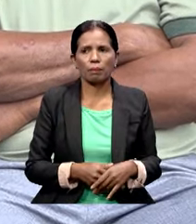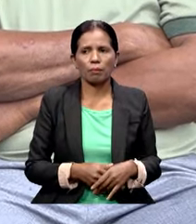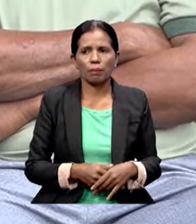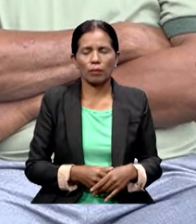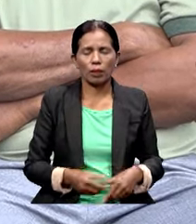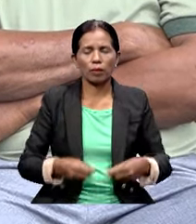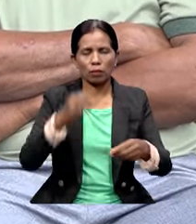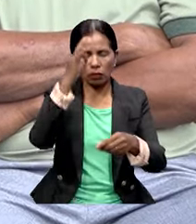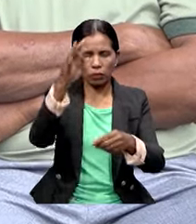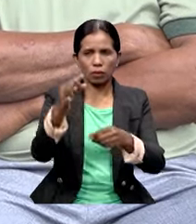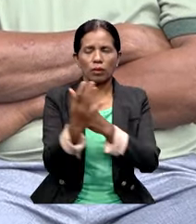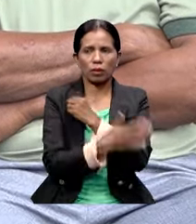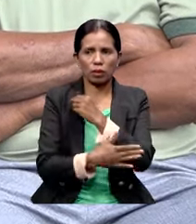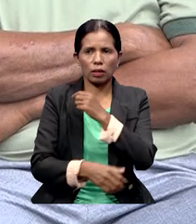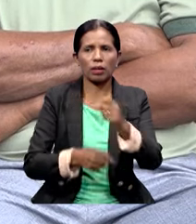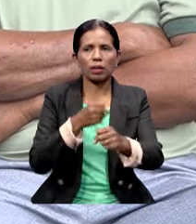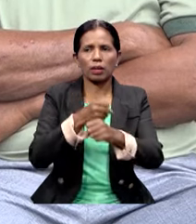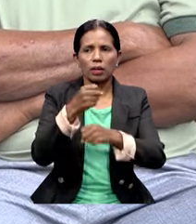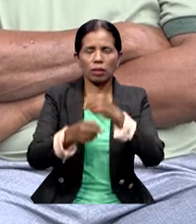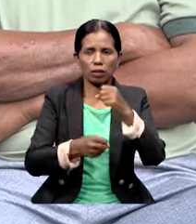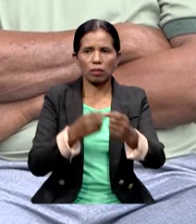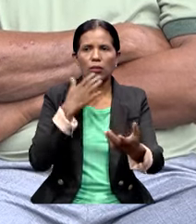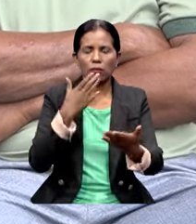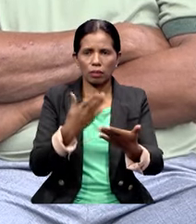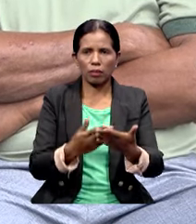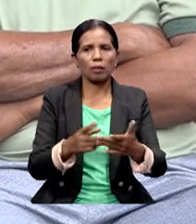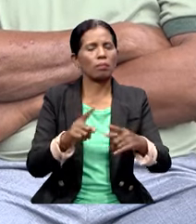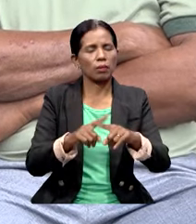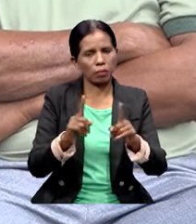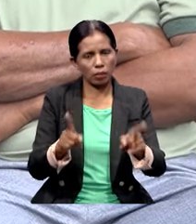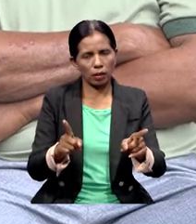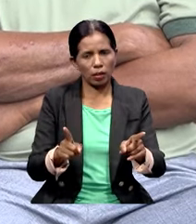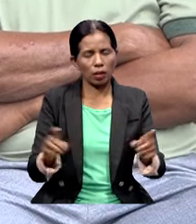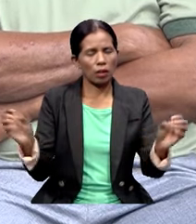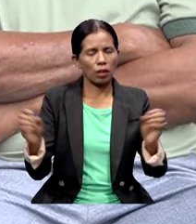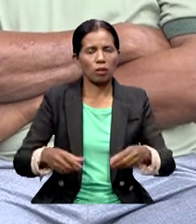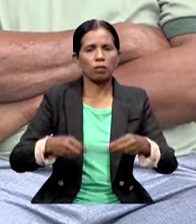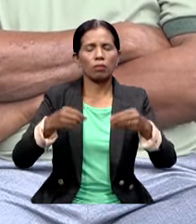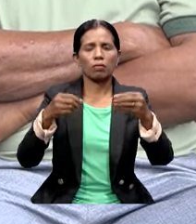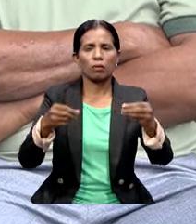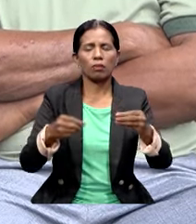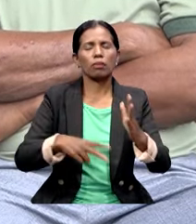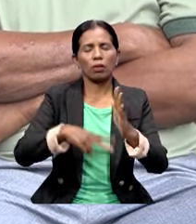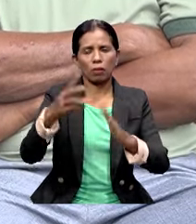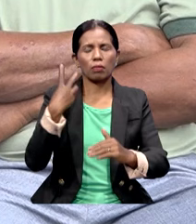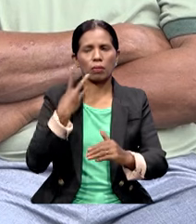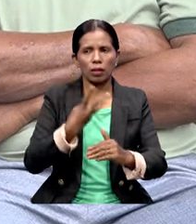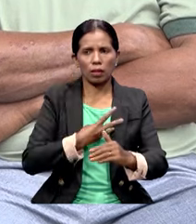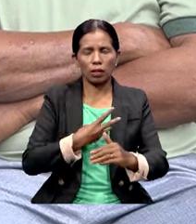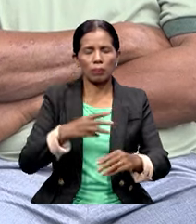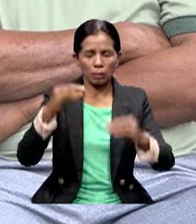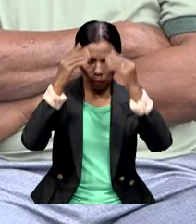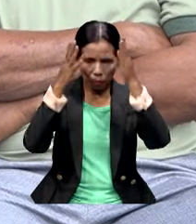Hori ba futuro nação tina tinan ho qualificado. Mas desvaloriza ami professor sai reclamantes maka